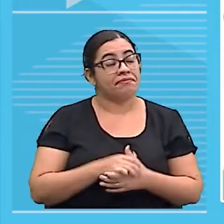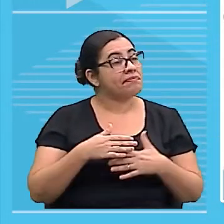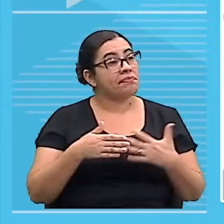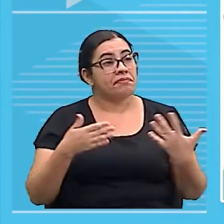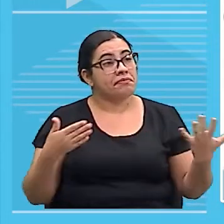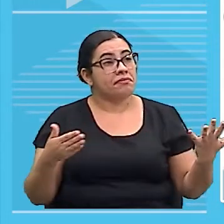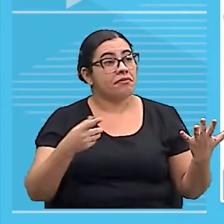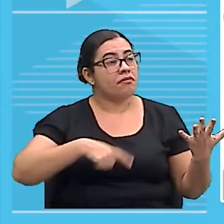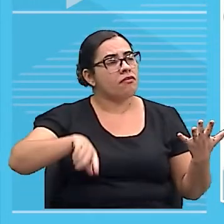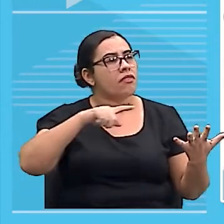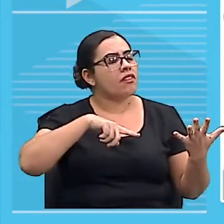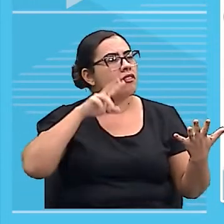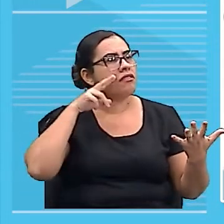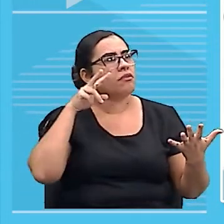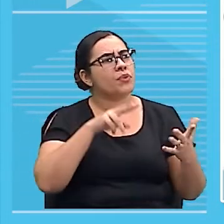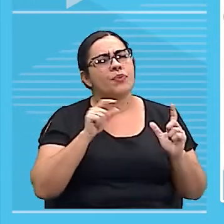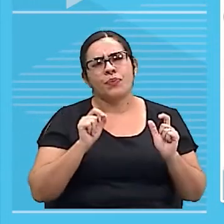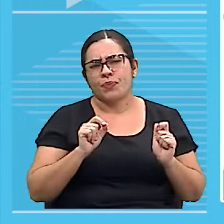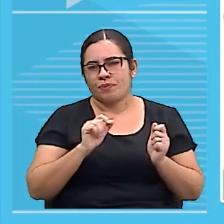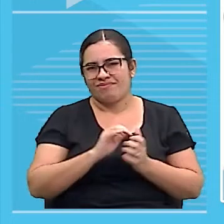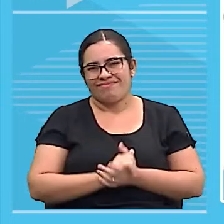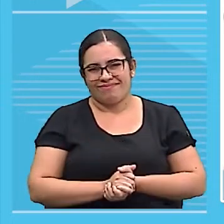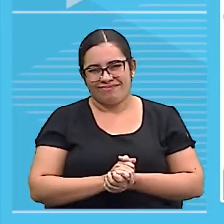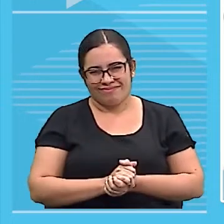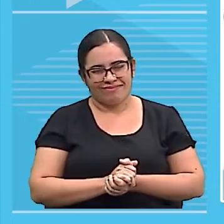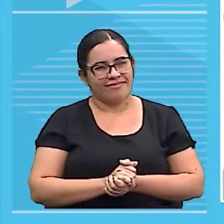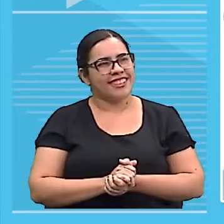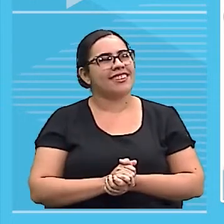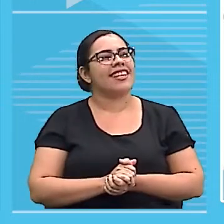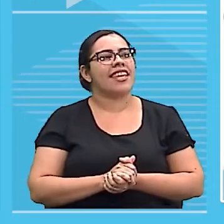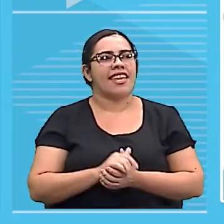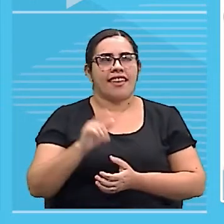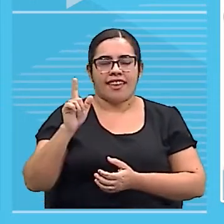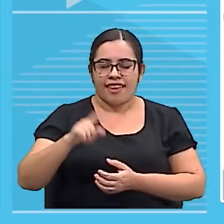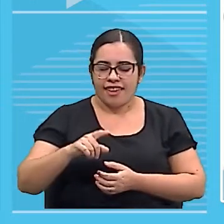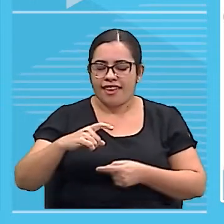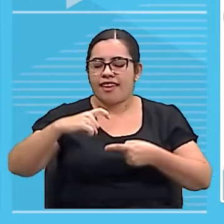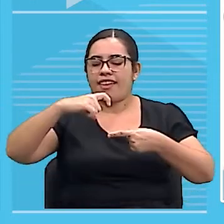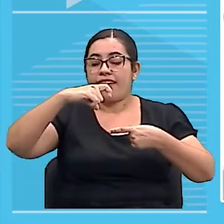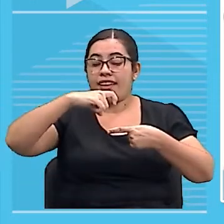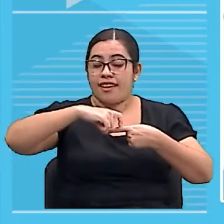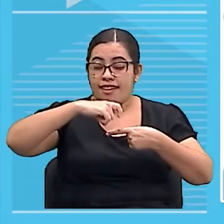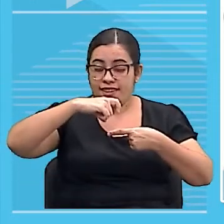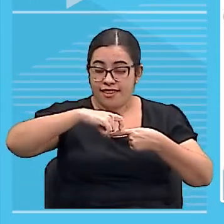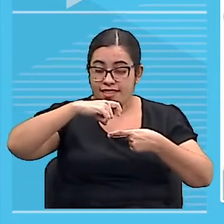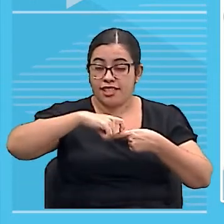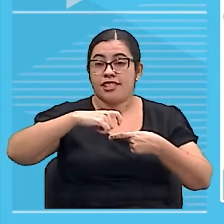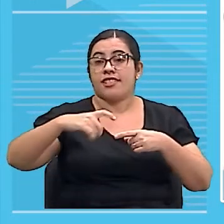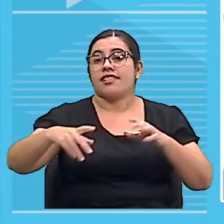que que a gente vai observar o que a resistência equivalente